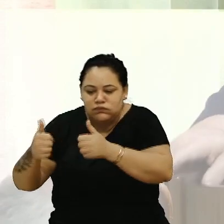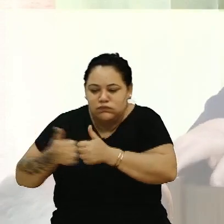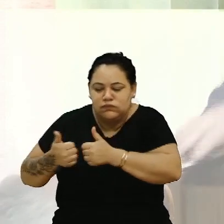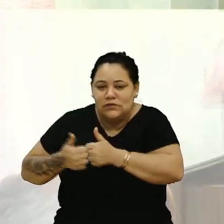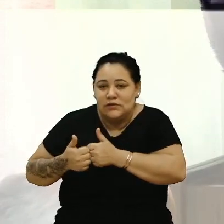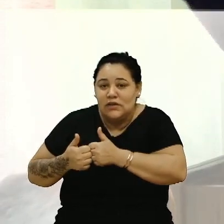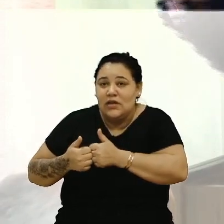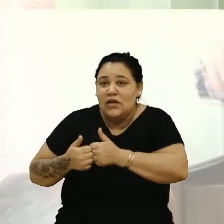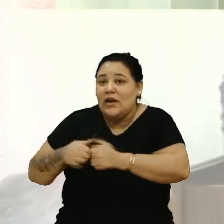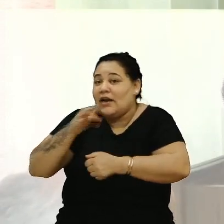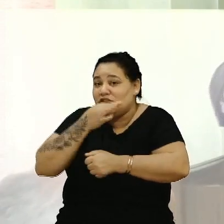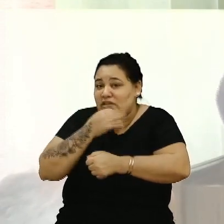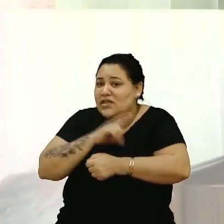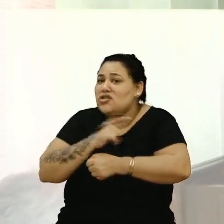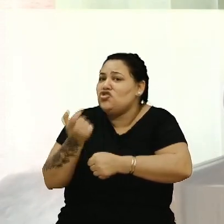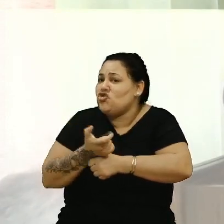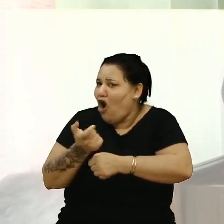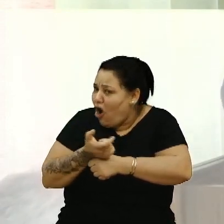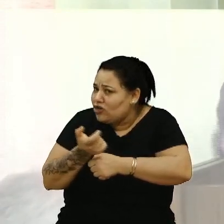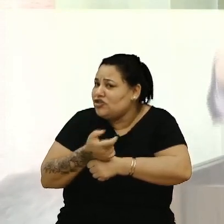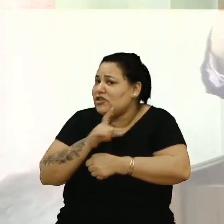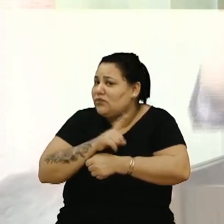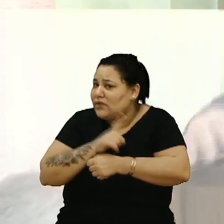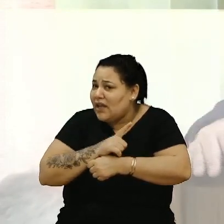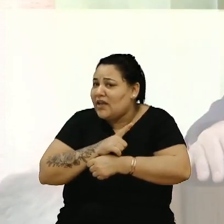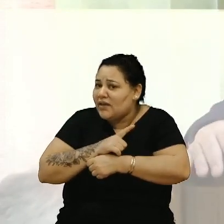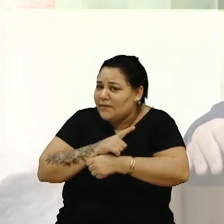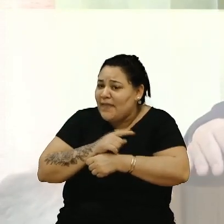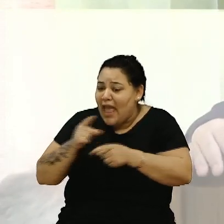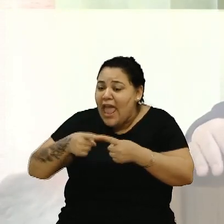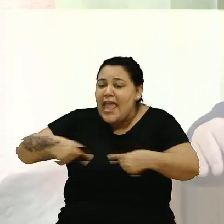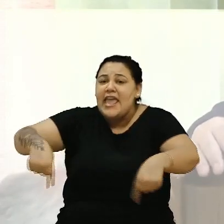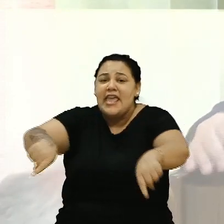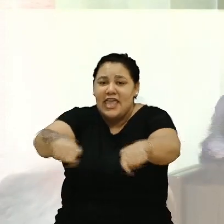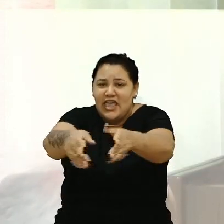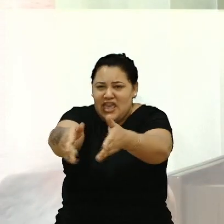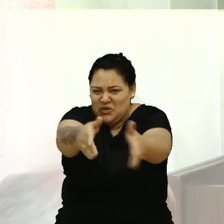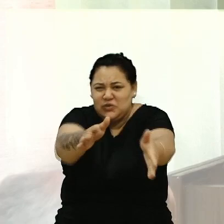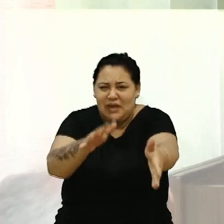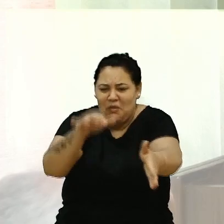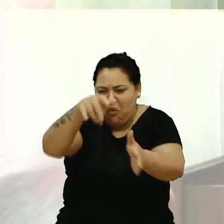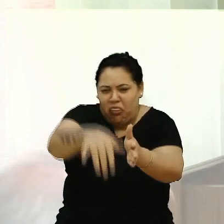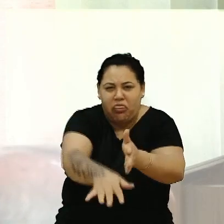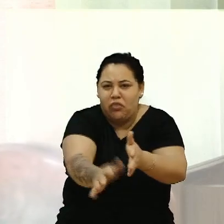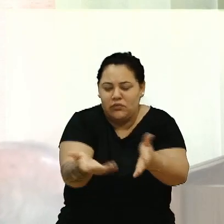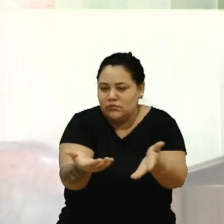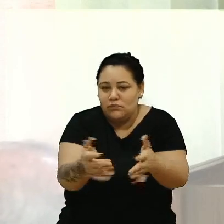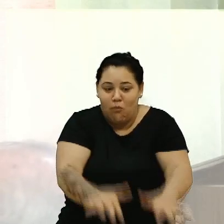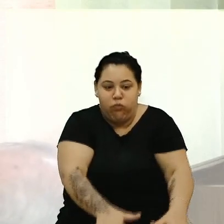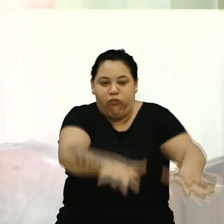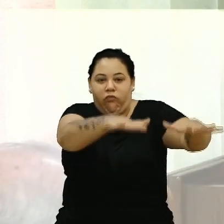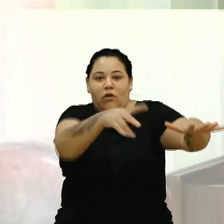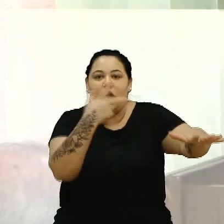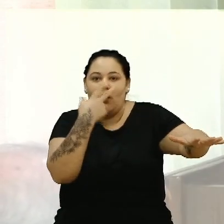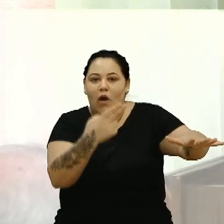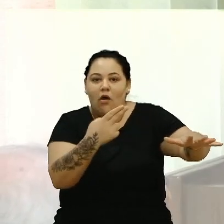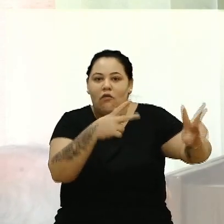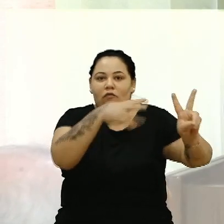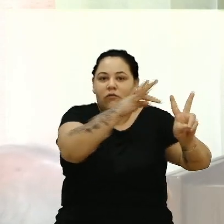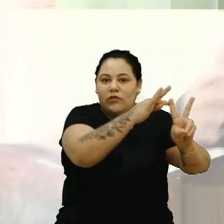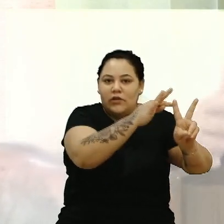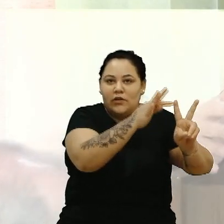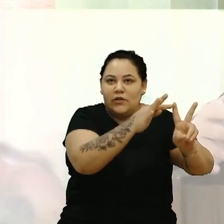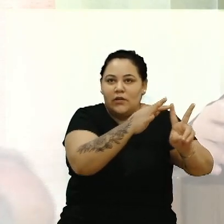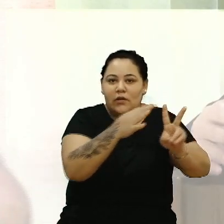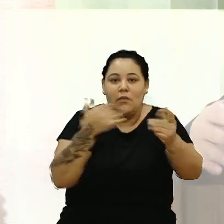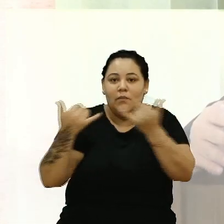como Taquari, Jacuí, enfim, que invadem constantemente a cidade. A cidade dos meus pais ali, Estrela está